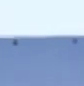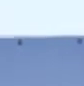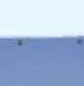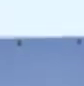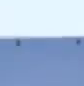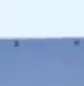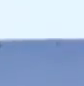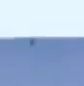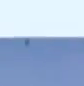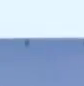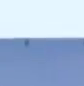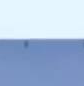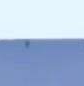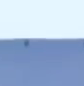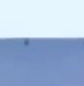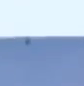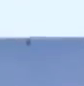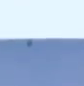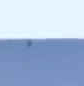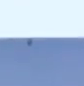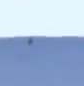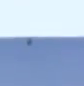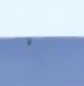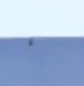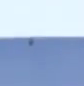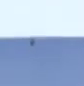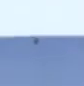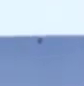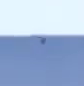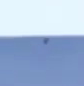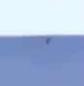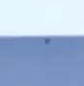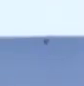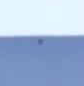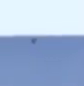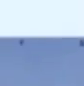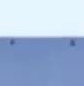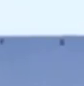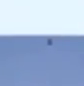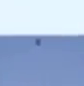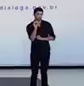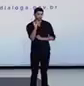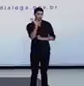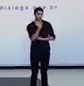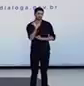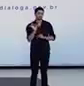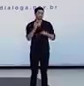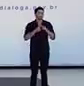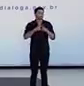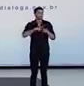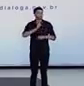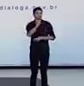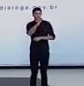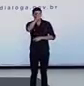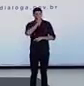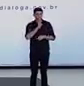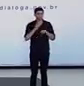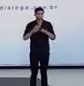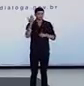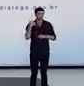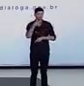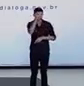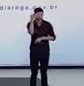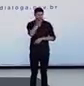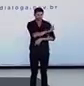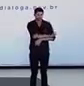é termos reduzido em 60% a morte de crianças do Bolsa Família por desnutrição.